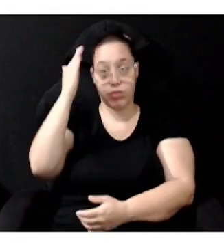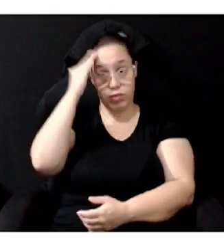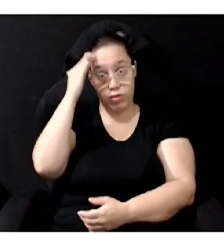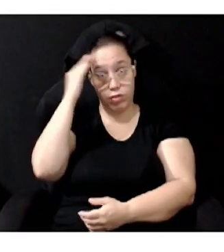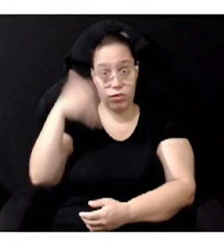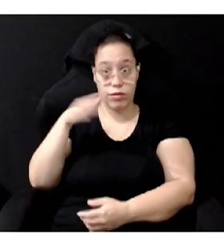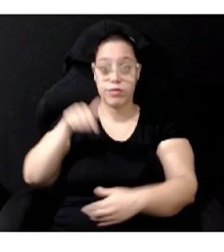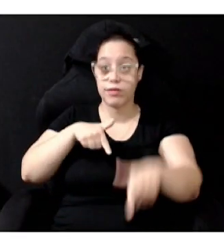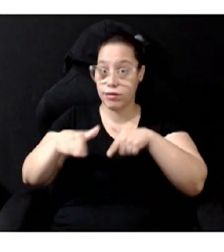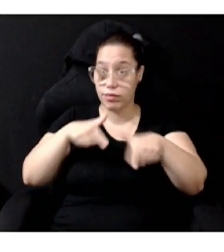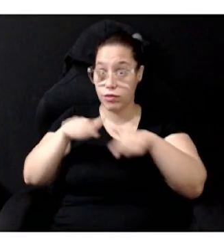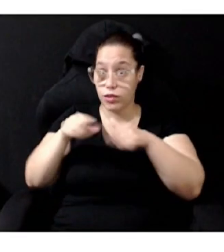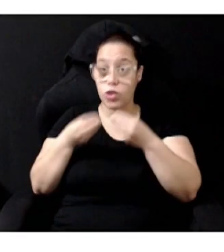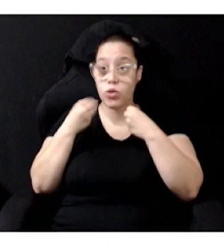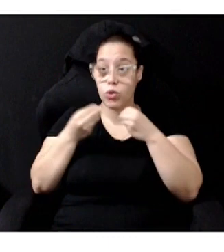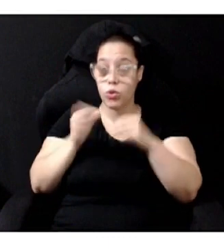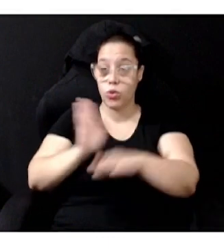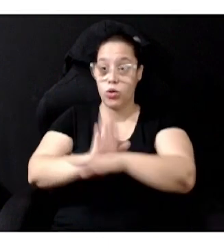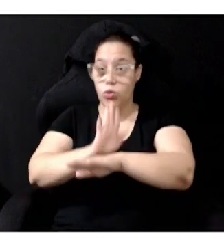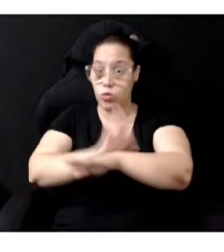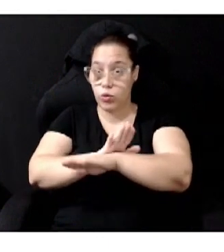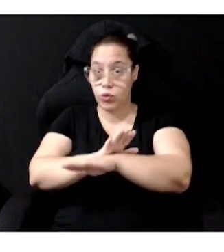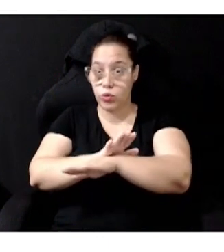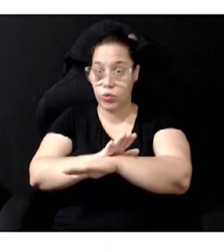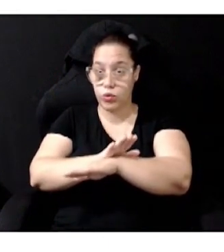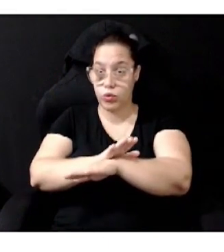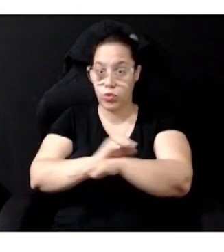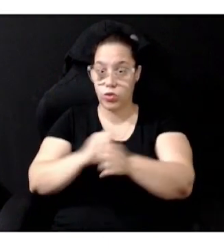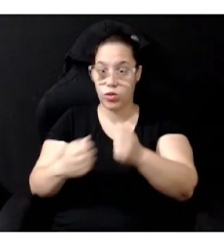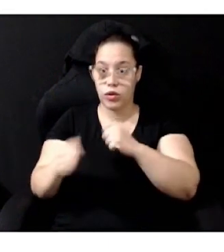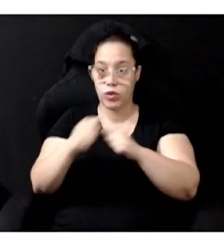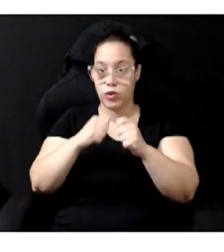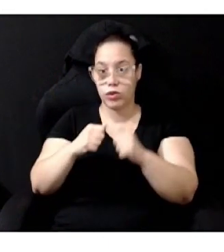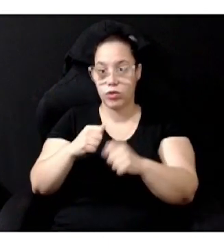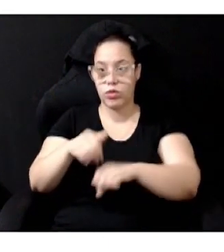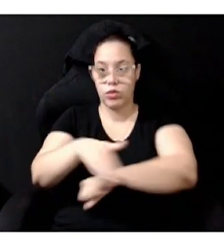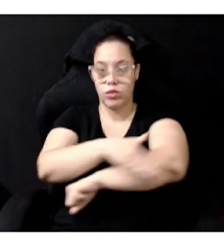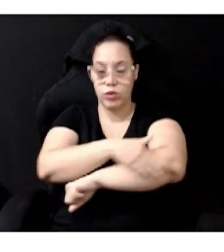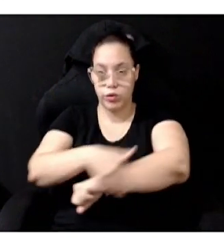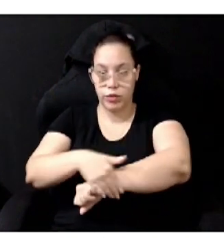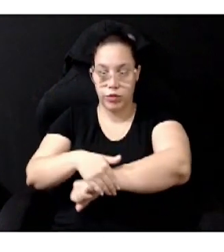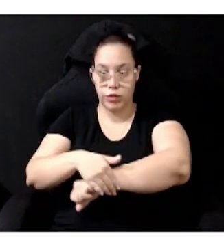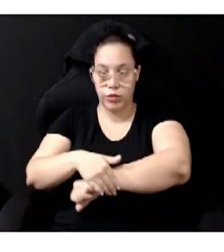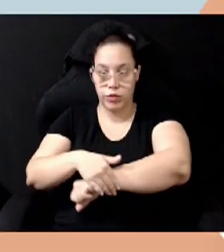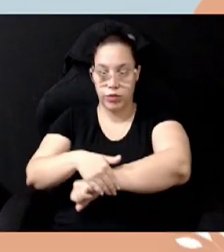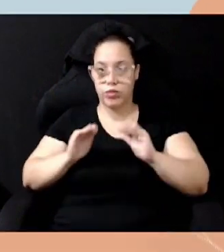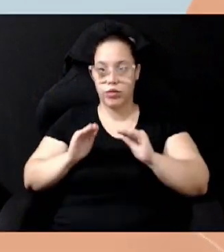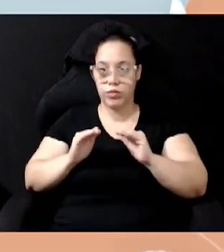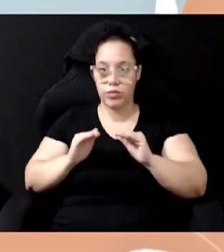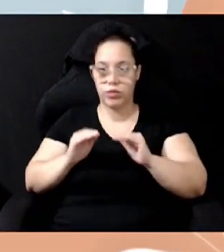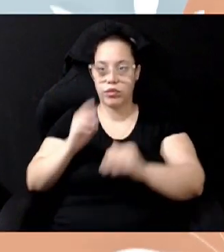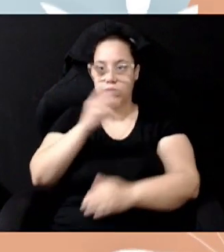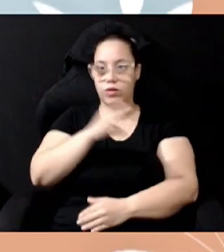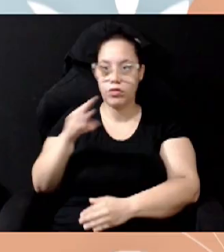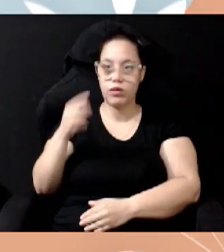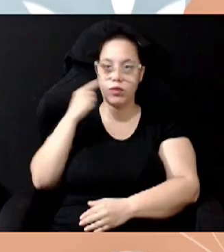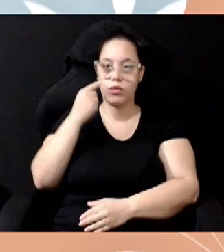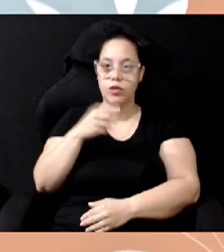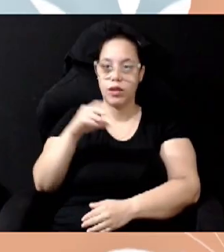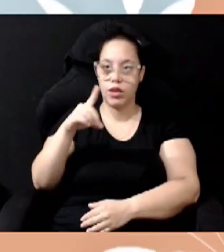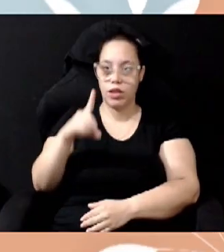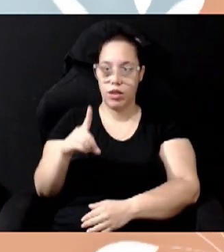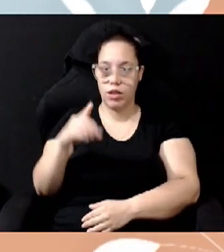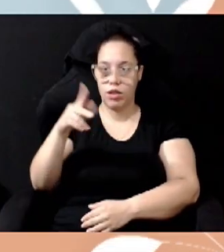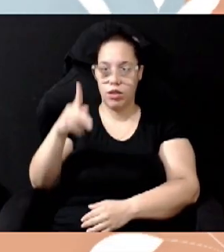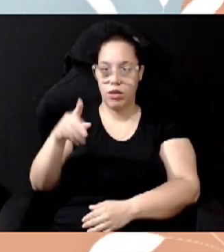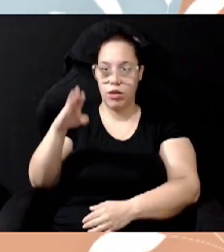e como ajudar a Associação Anjos de Rua, acesse o site que está na tela. O DPBEA,